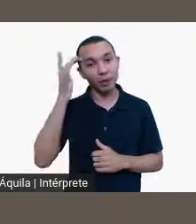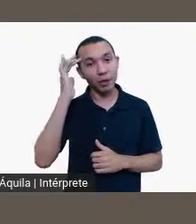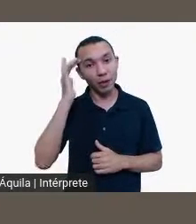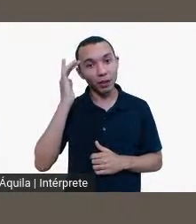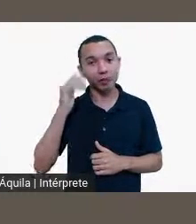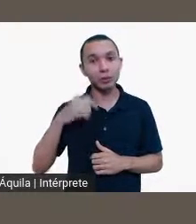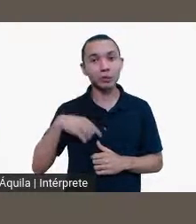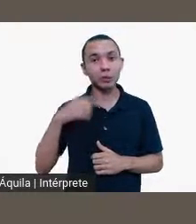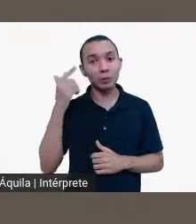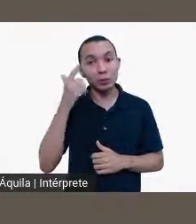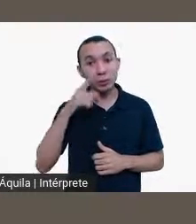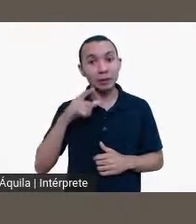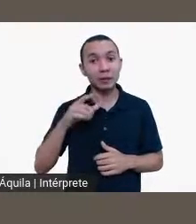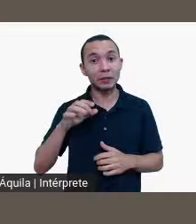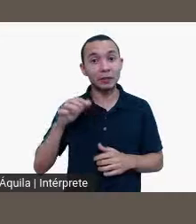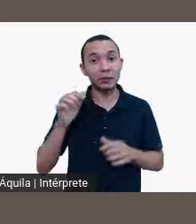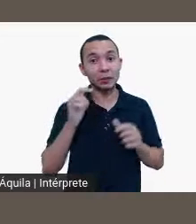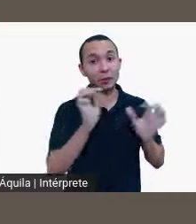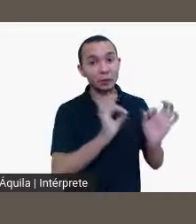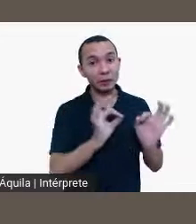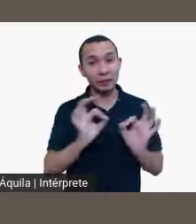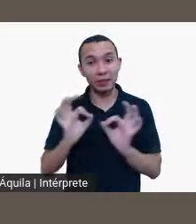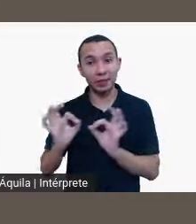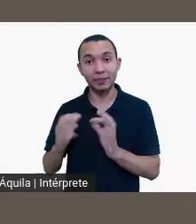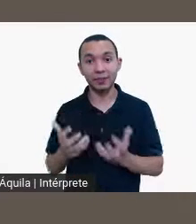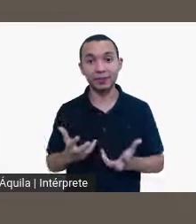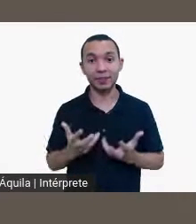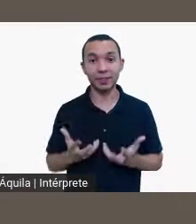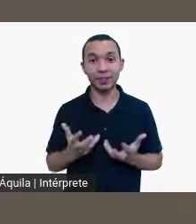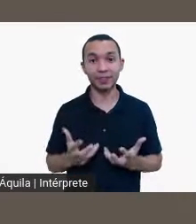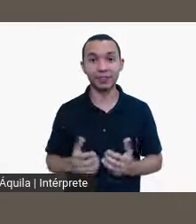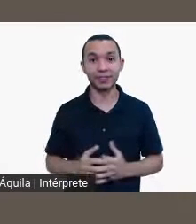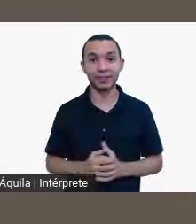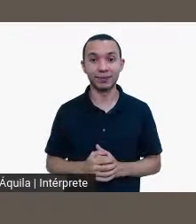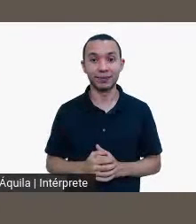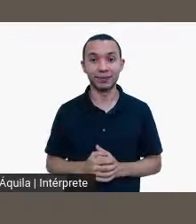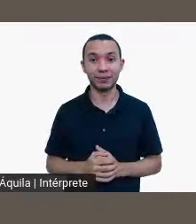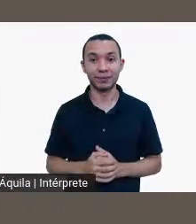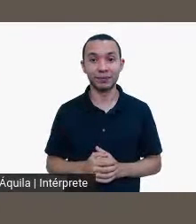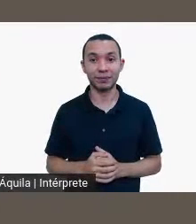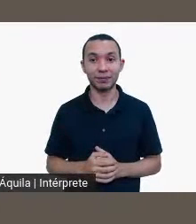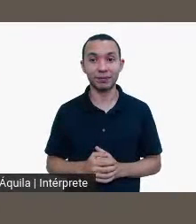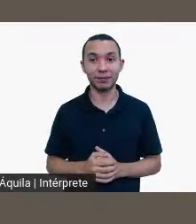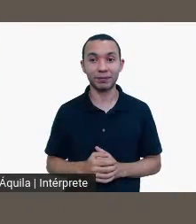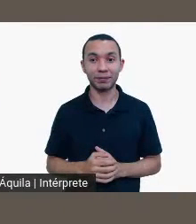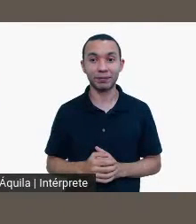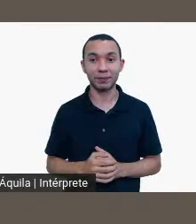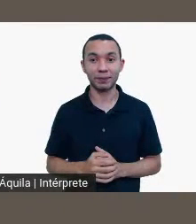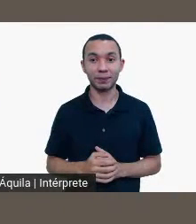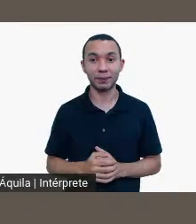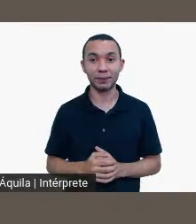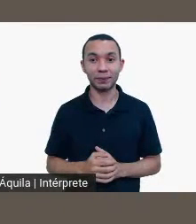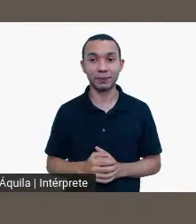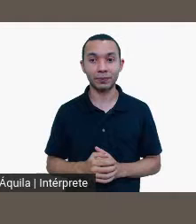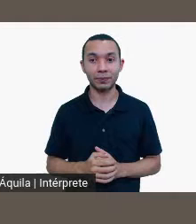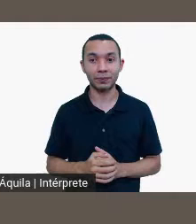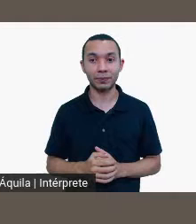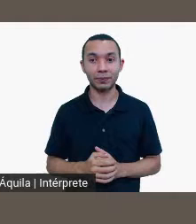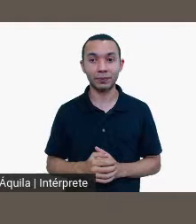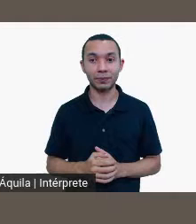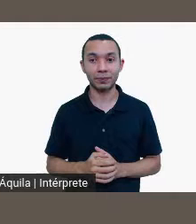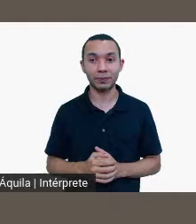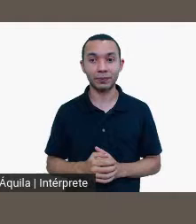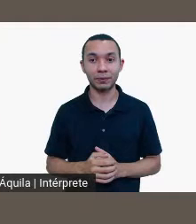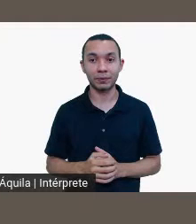muito bem. Só um minuto. compartilhar com vocês a minha